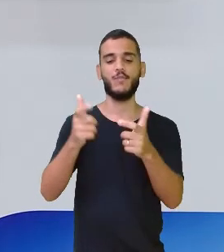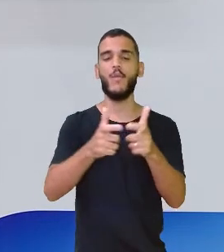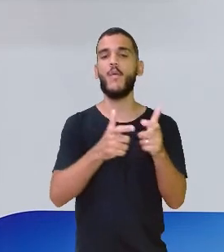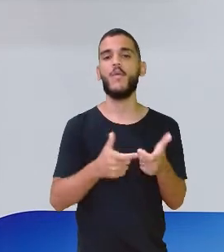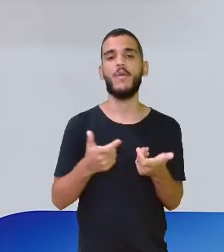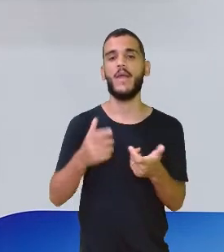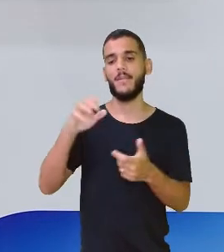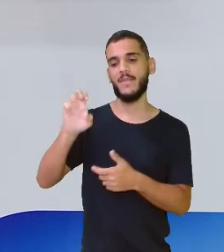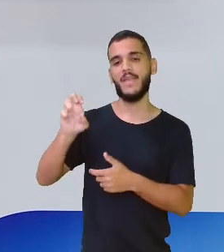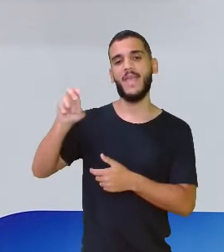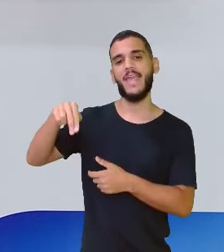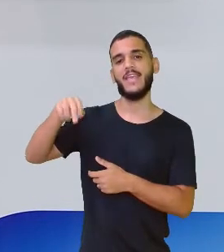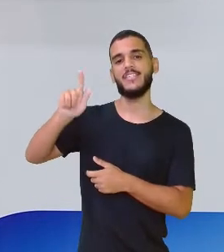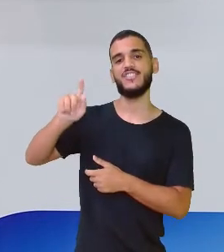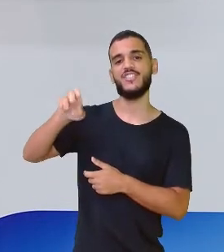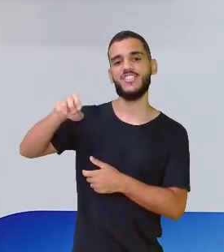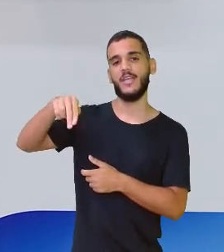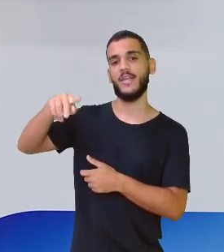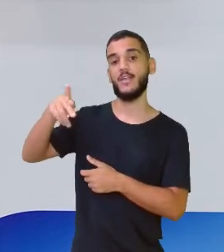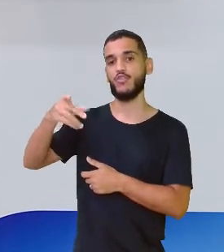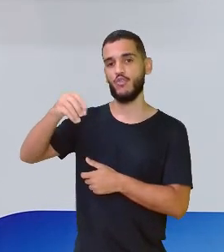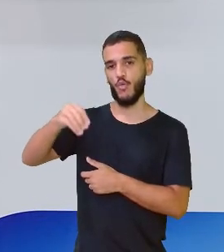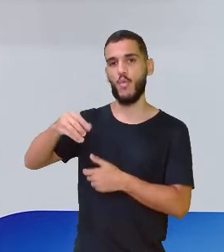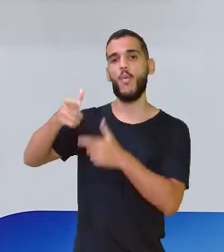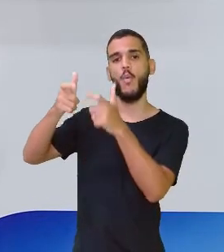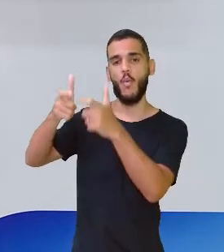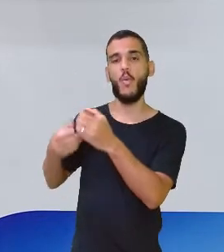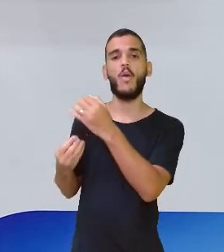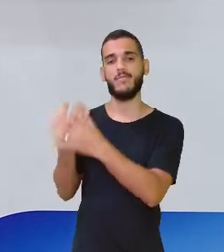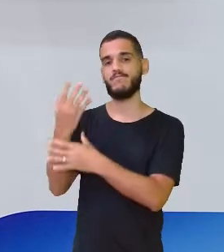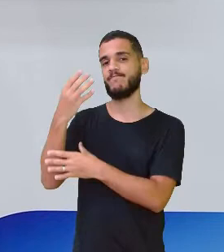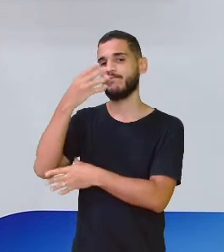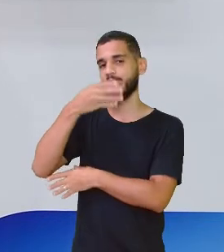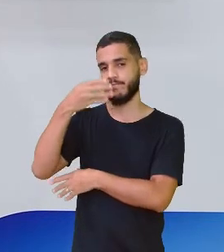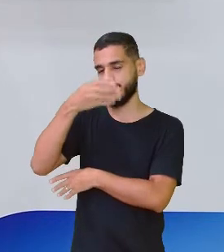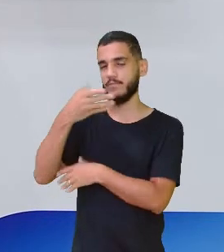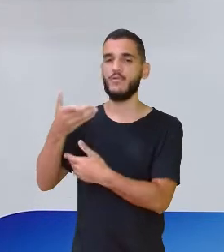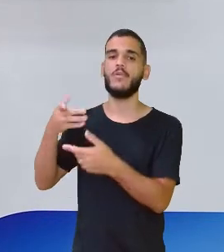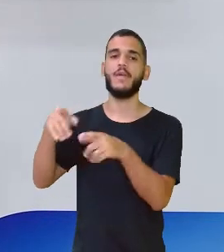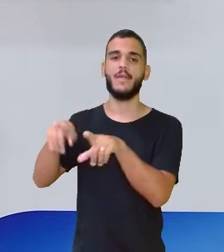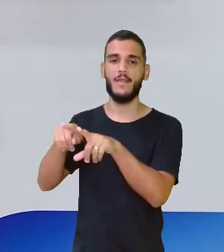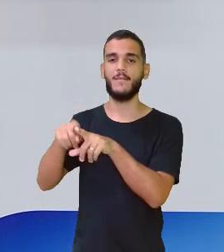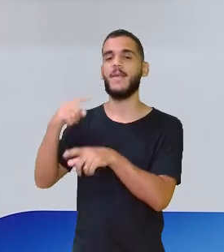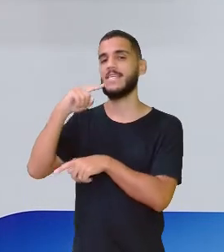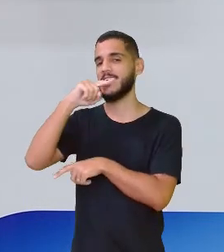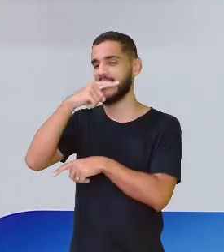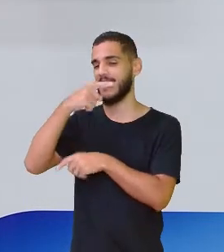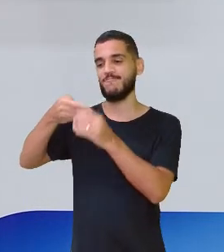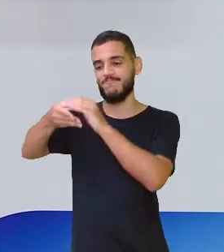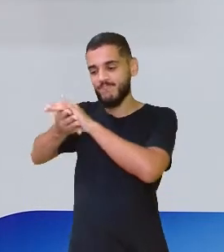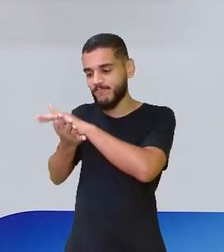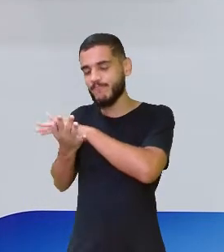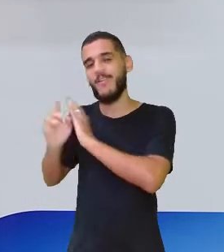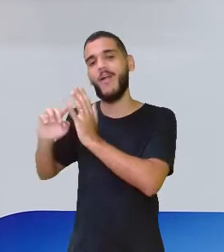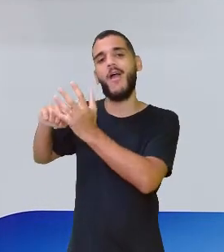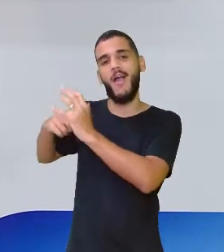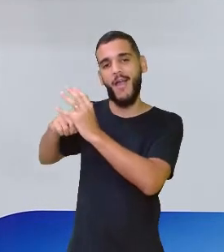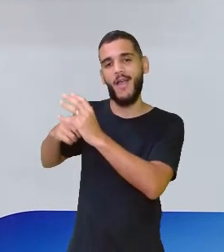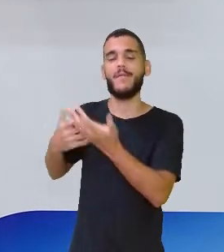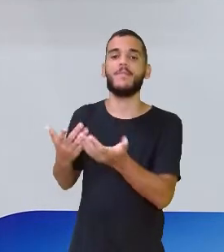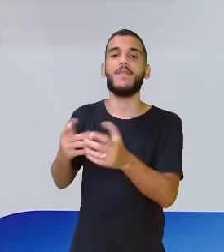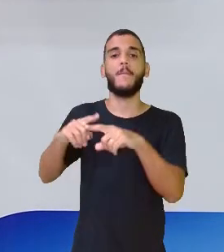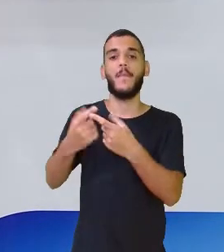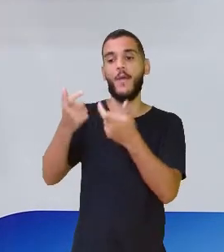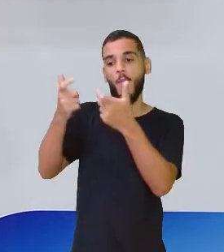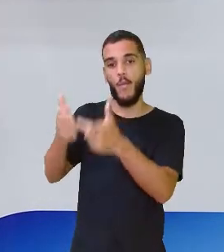Detalhe, gente, como eu falei, o engenho propriamente dito é o local onde vai se moer a cana. Mas o engenho, ele virou sinônimo